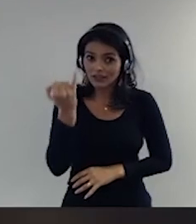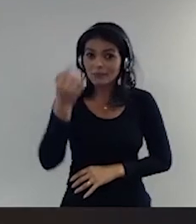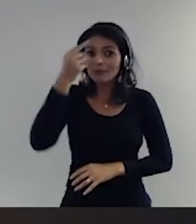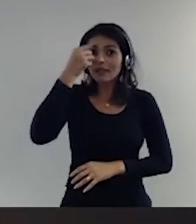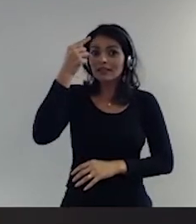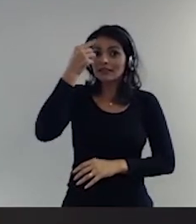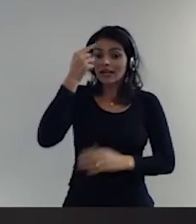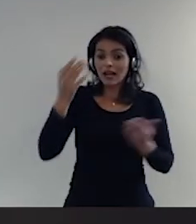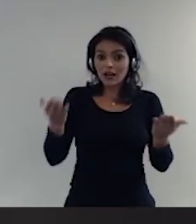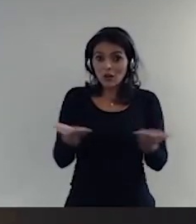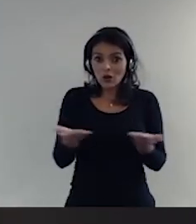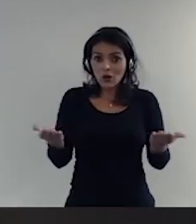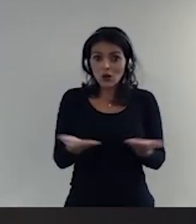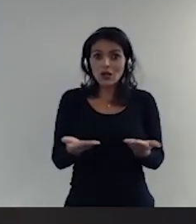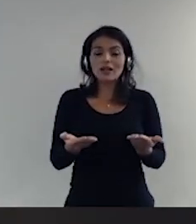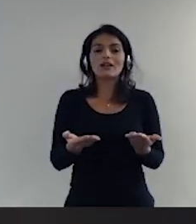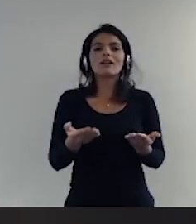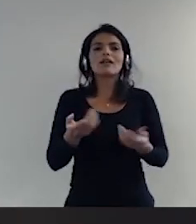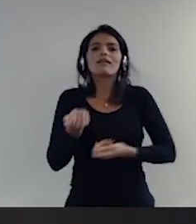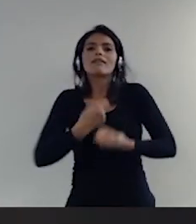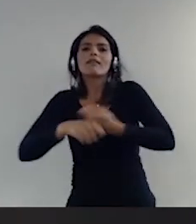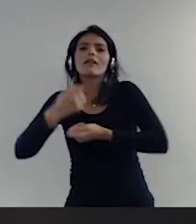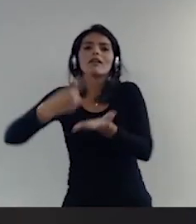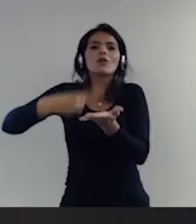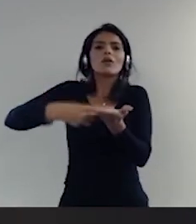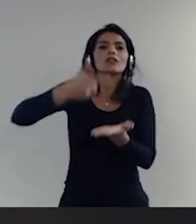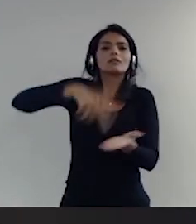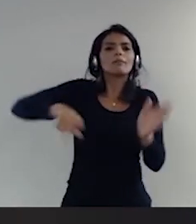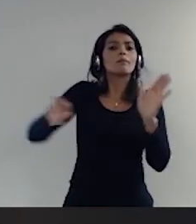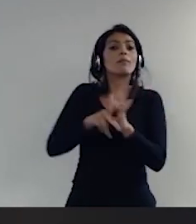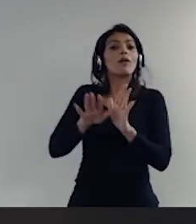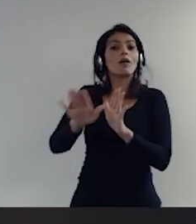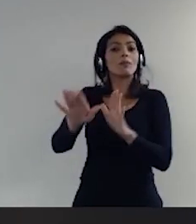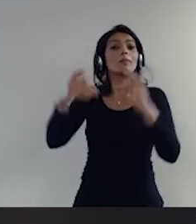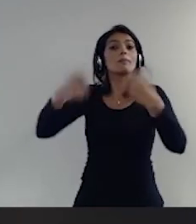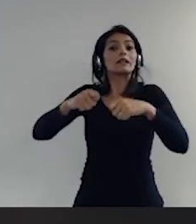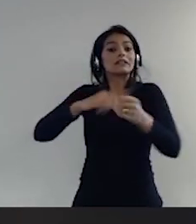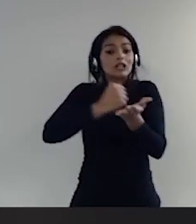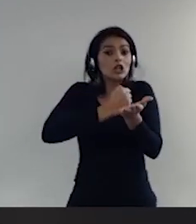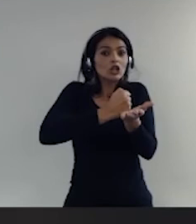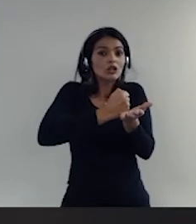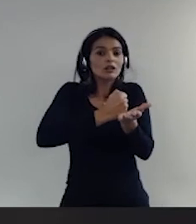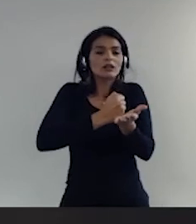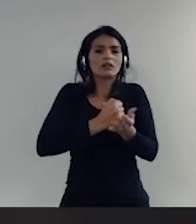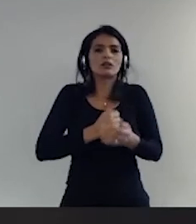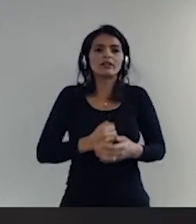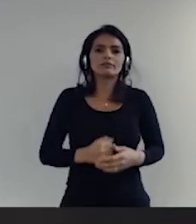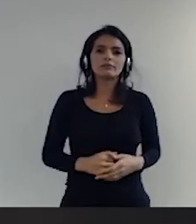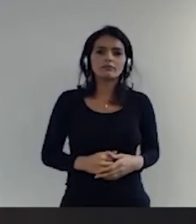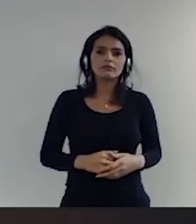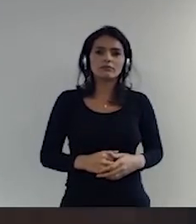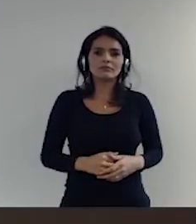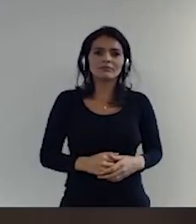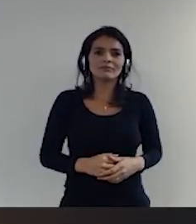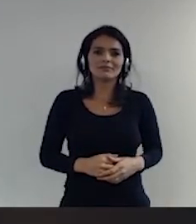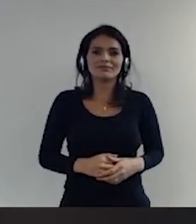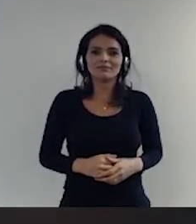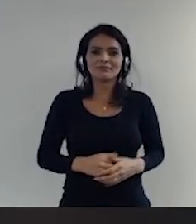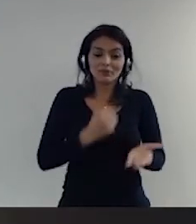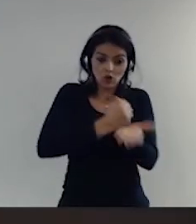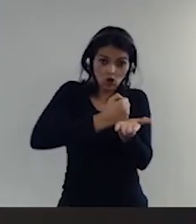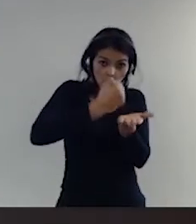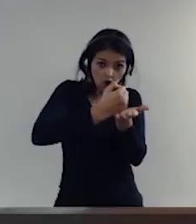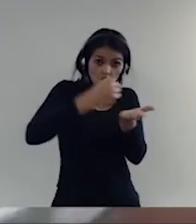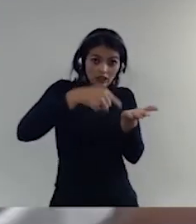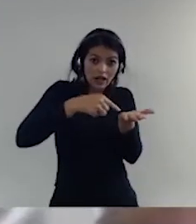neste momento é que esta renegociação está ela própria a ser feita num contexto de enorme disrupção. E, portanto, se o contrato